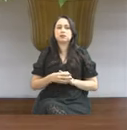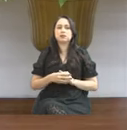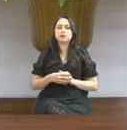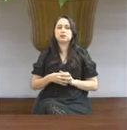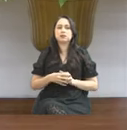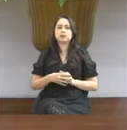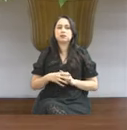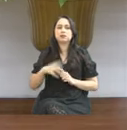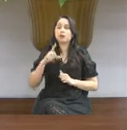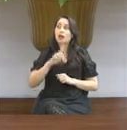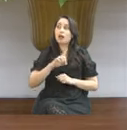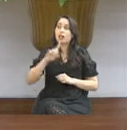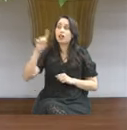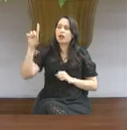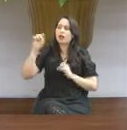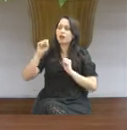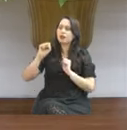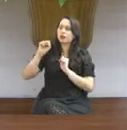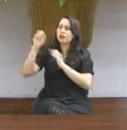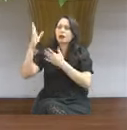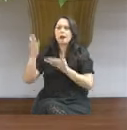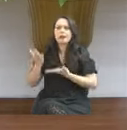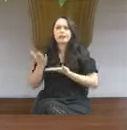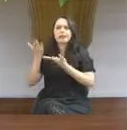Joguem nele.